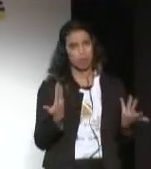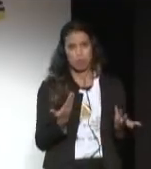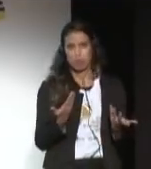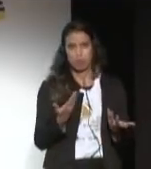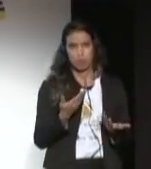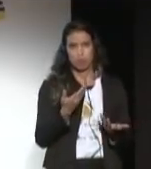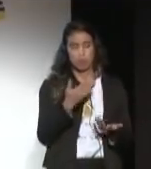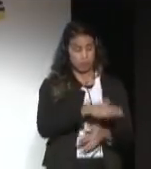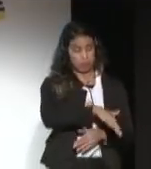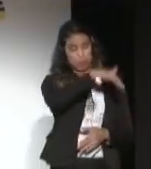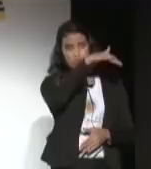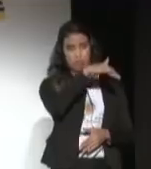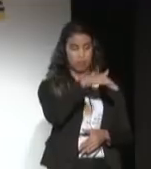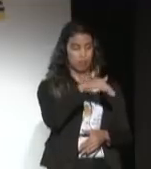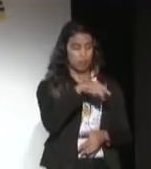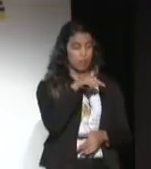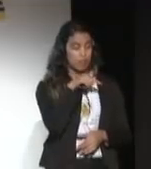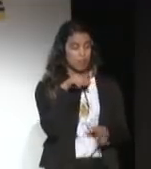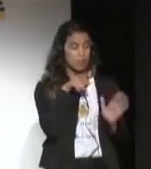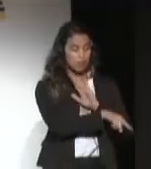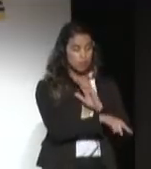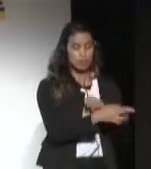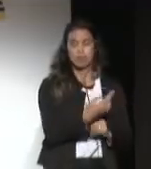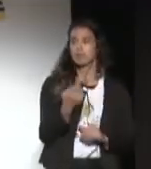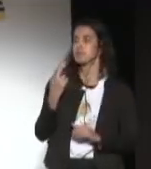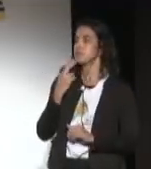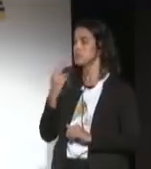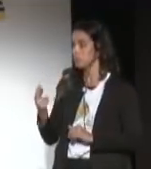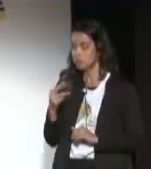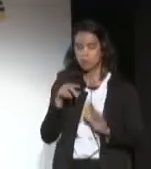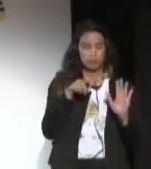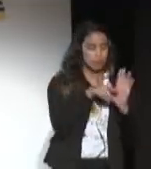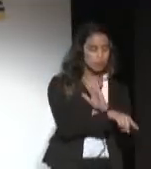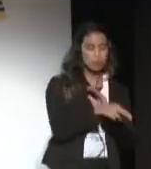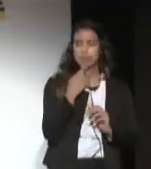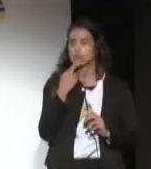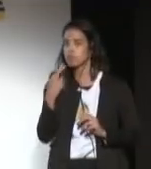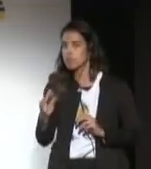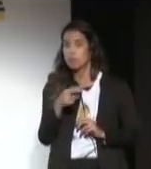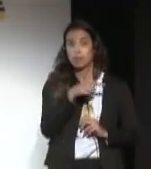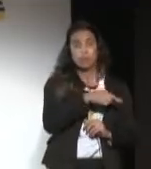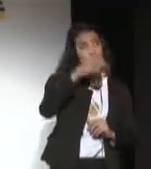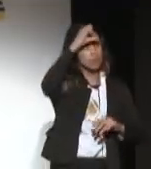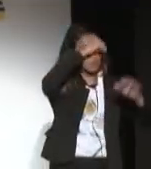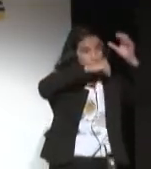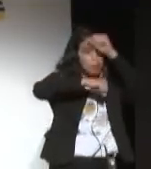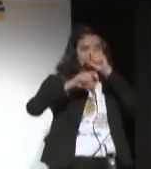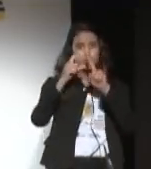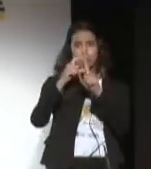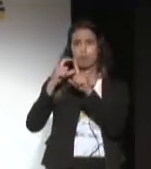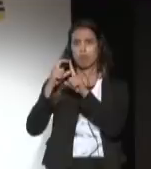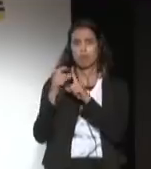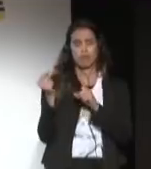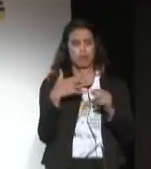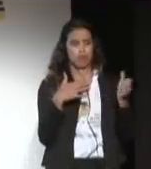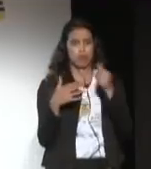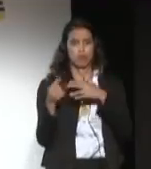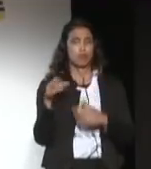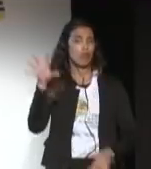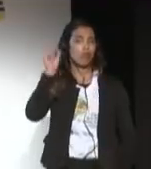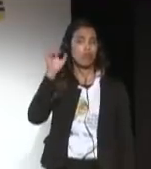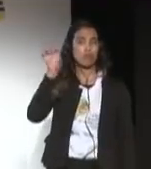dar uma resposta, produz mais conhecimento, mais aprendizagem de linguagem, muito mais do que apenas ouvir